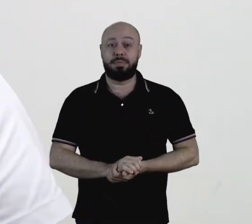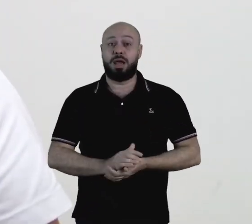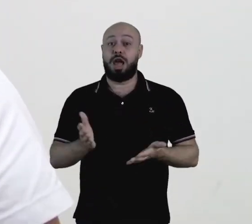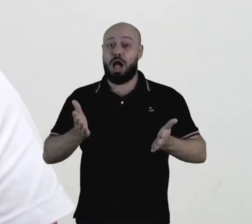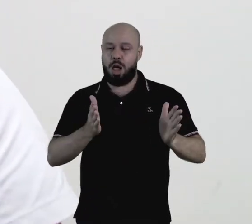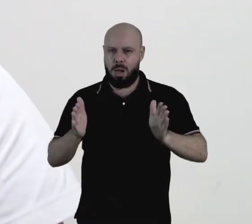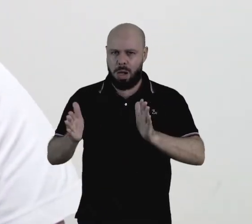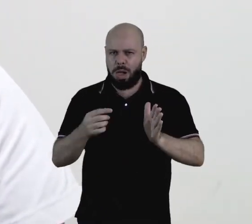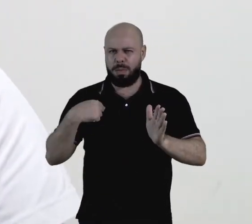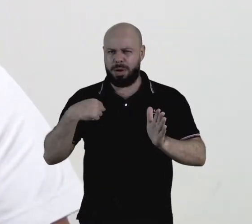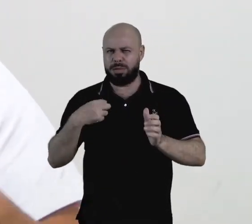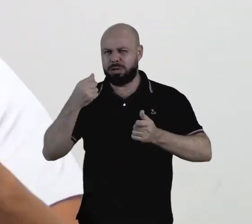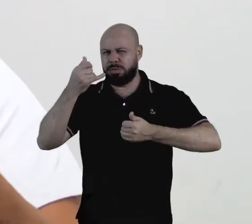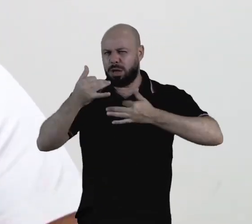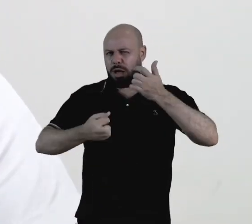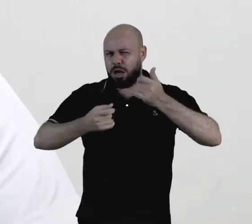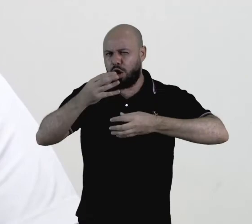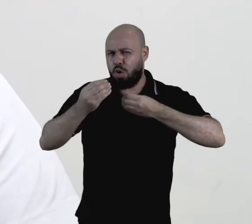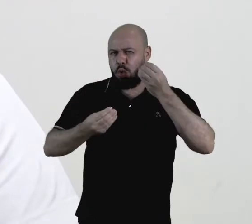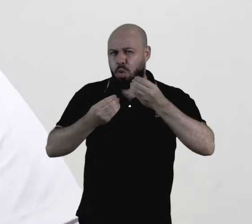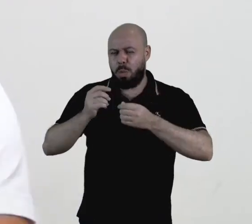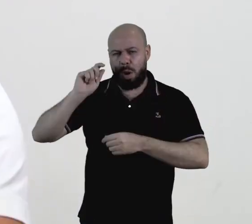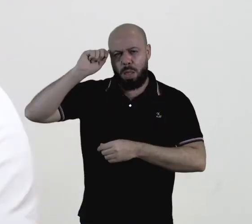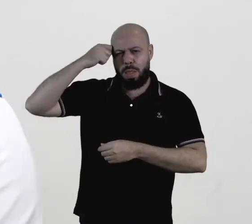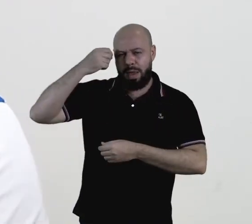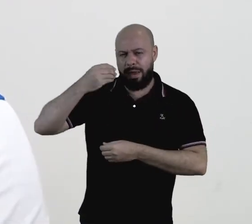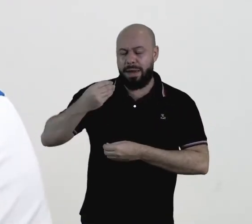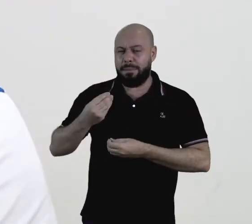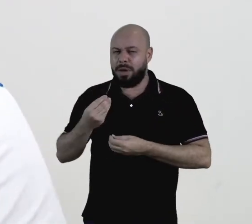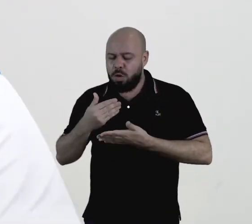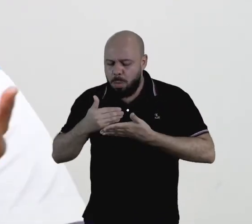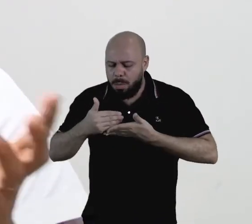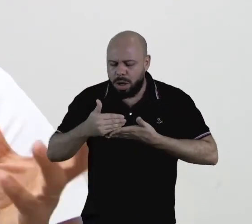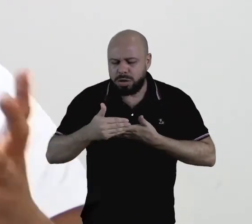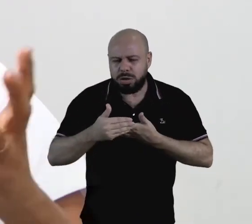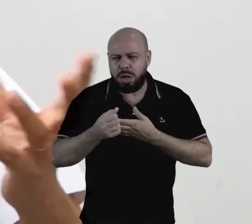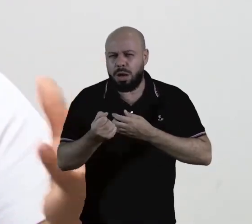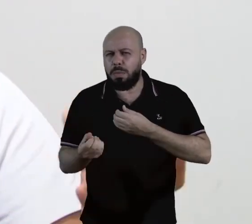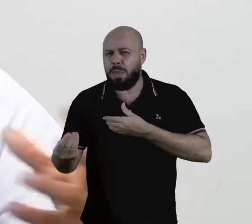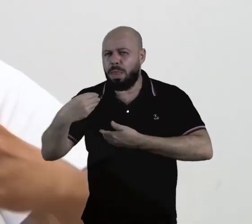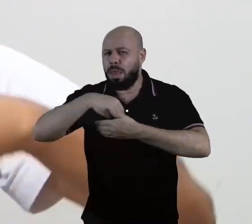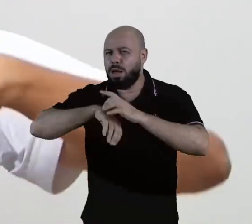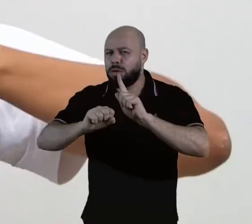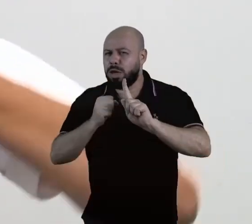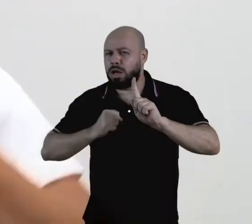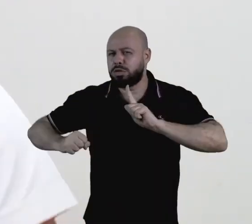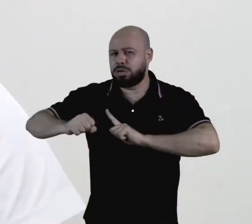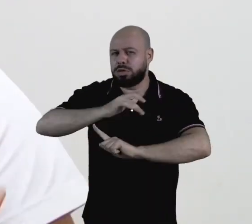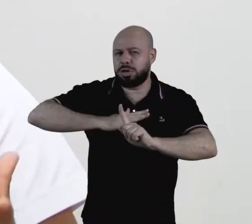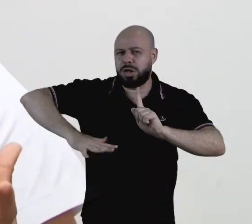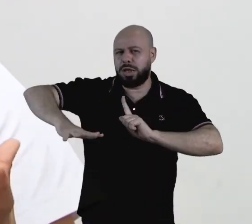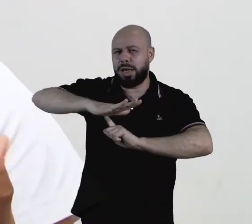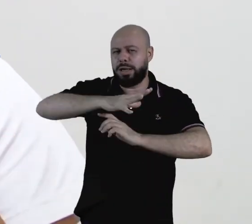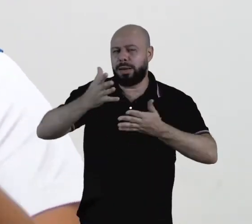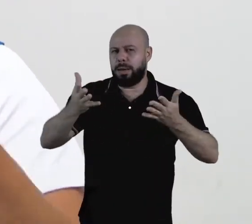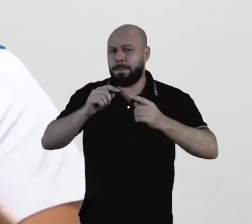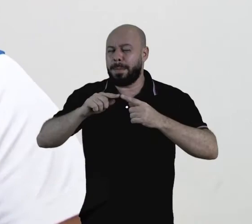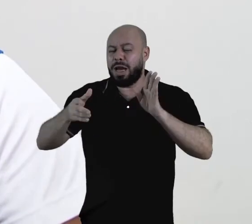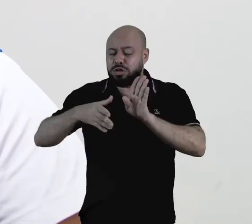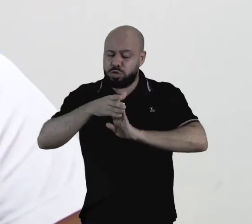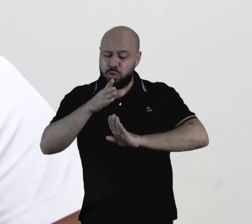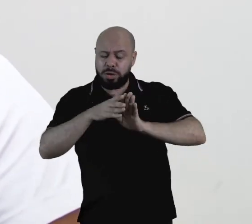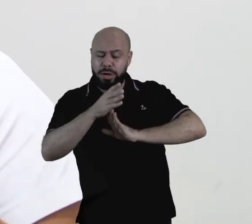negros que começaram a ser reinseridos na sociedade após a abolição, mas que não foram orientados e não tiveram os